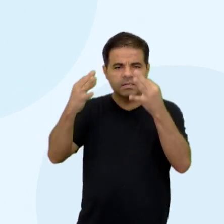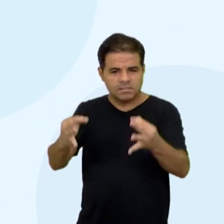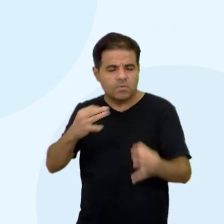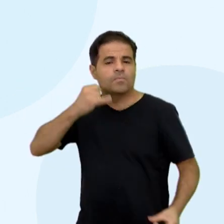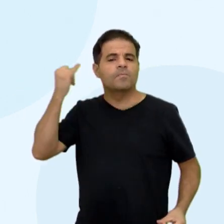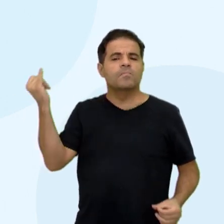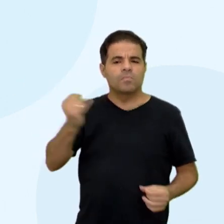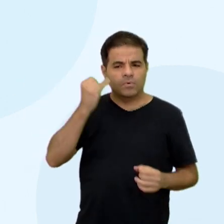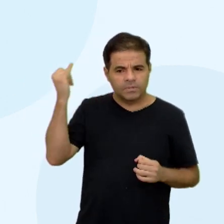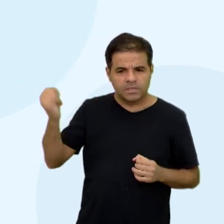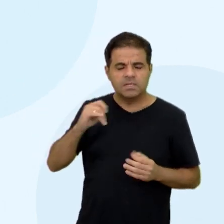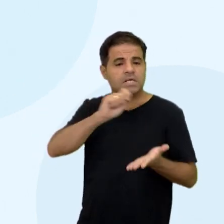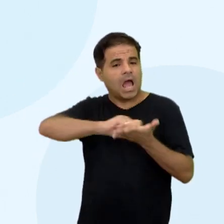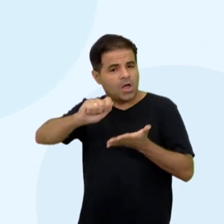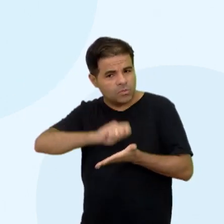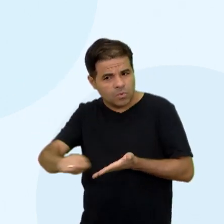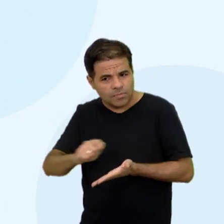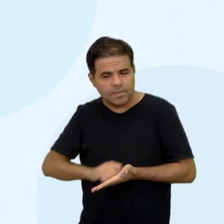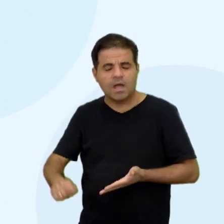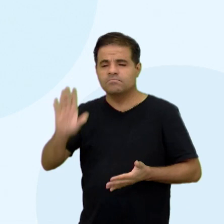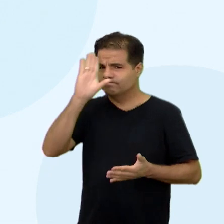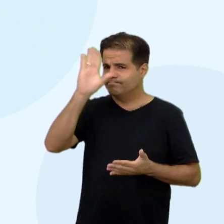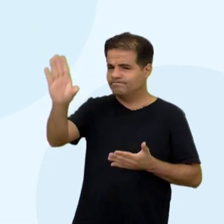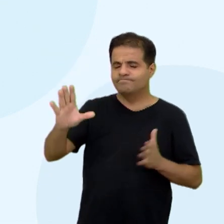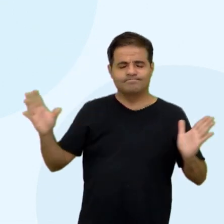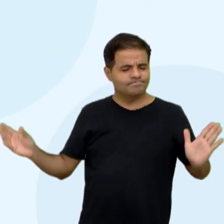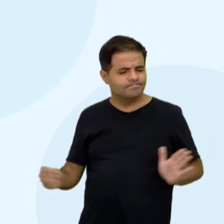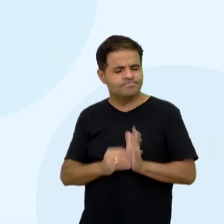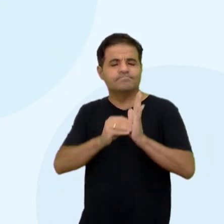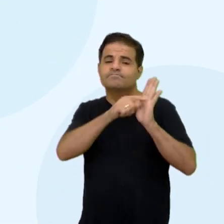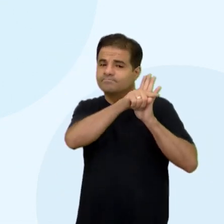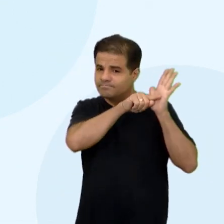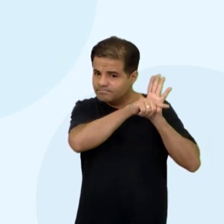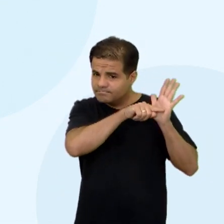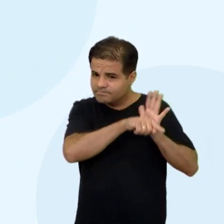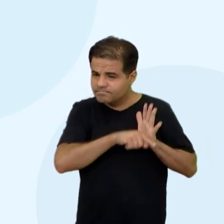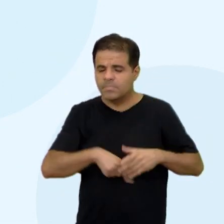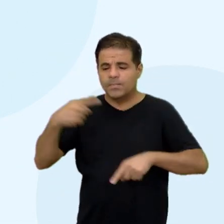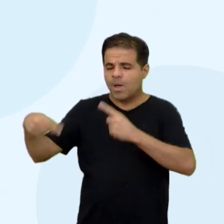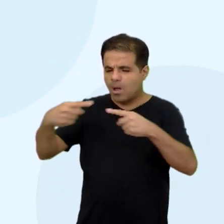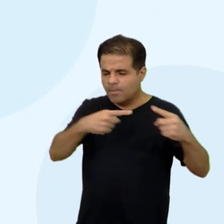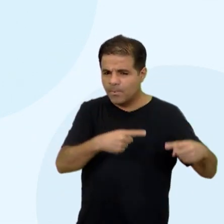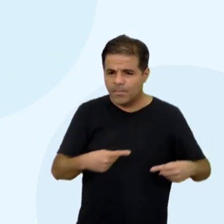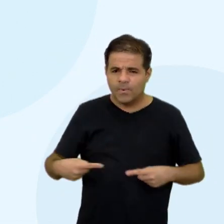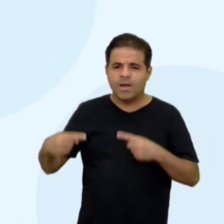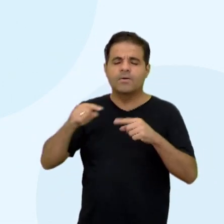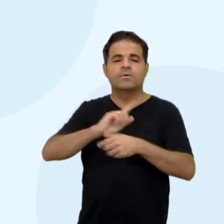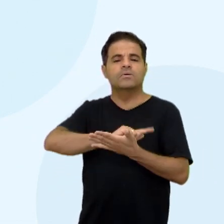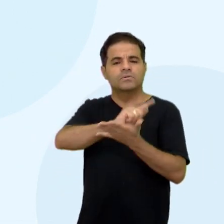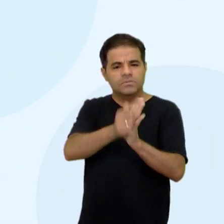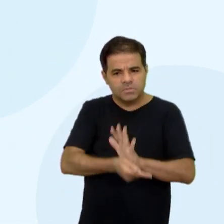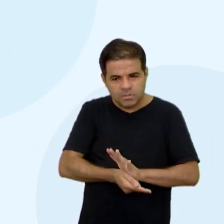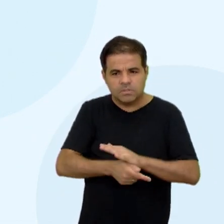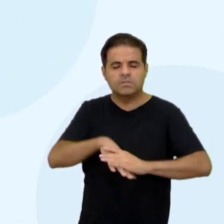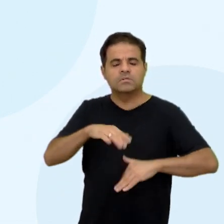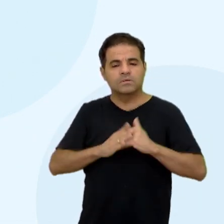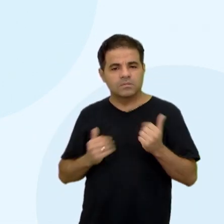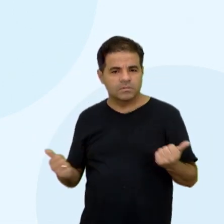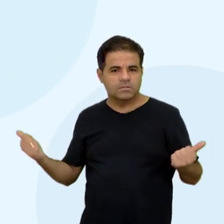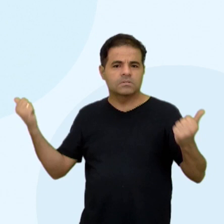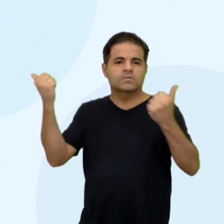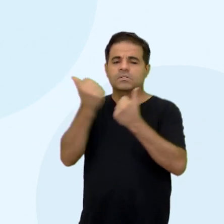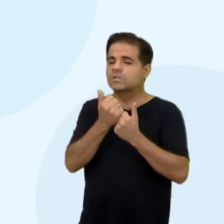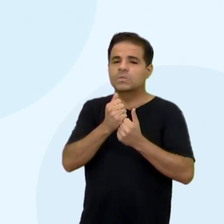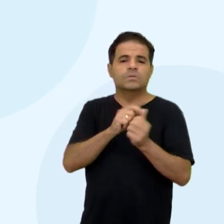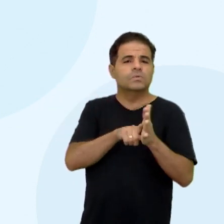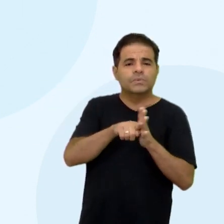importante fazer as anotações dos principais pontos de pesquisa e discussões em um gênero de apoio, como um